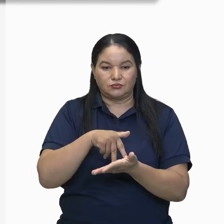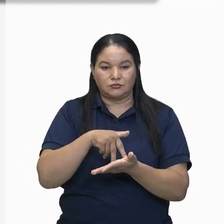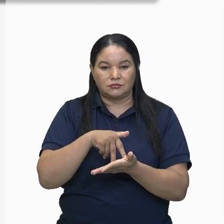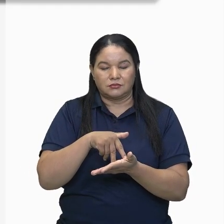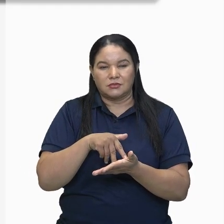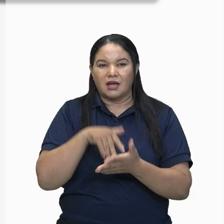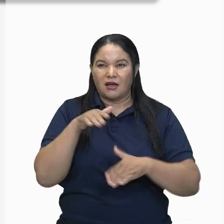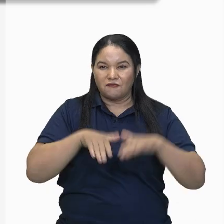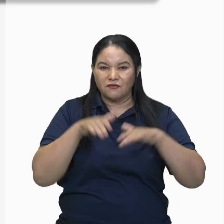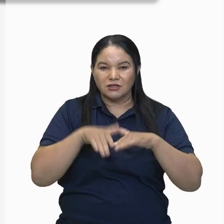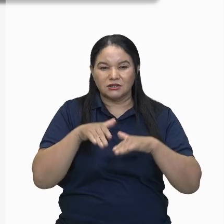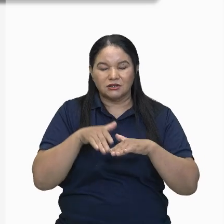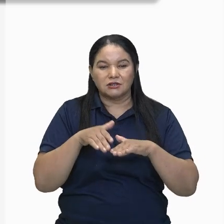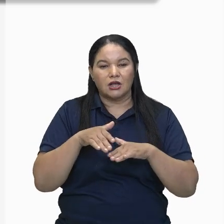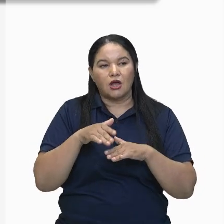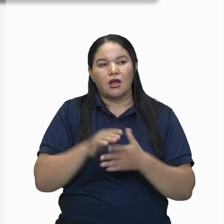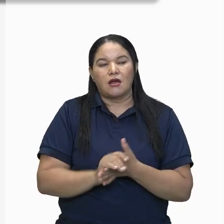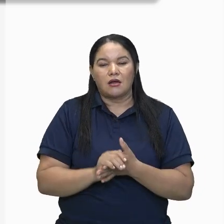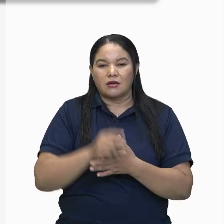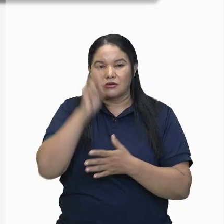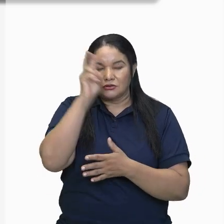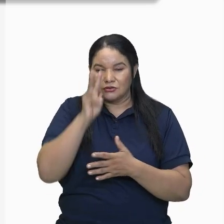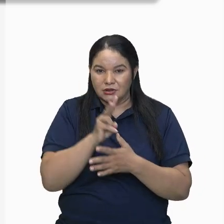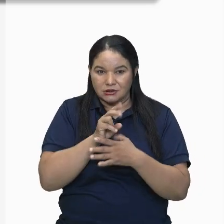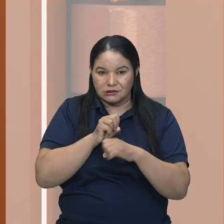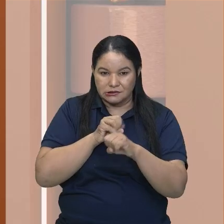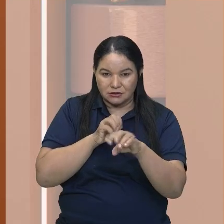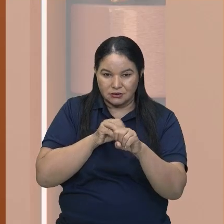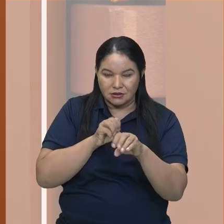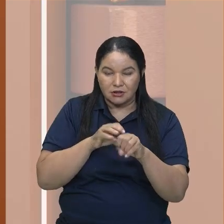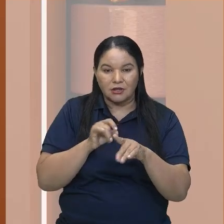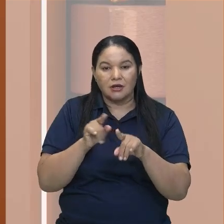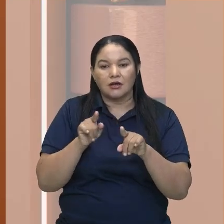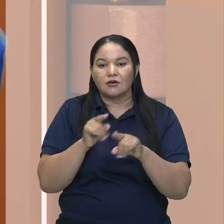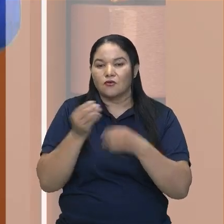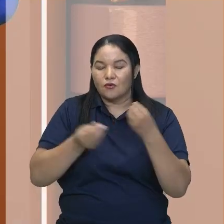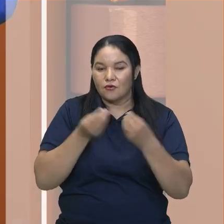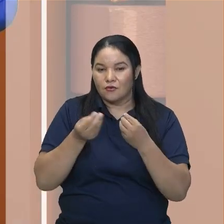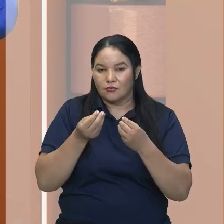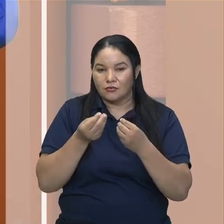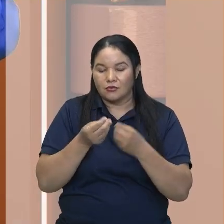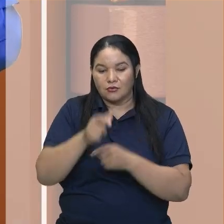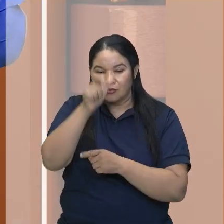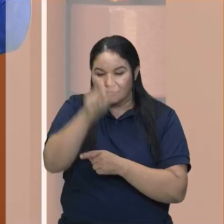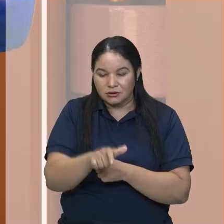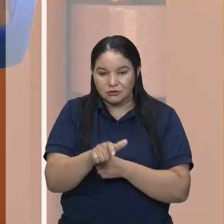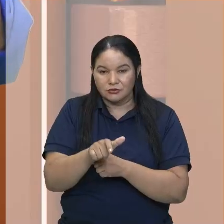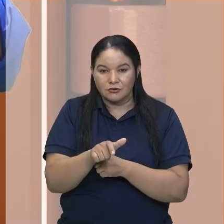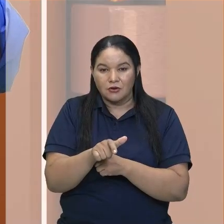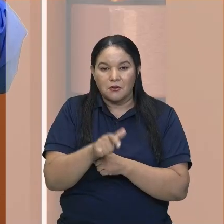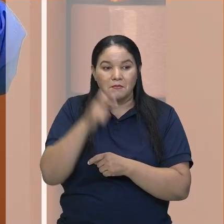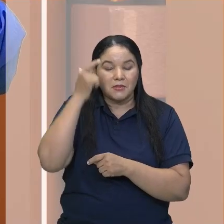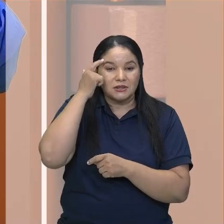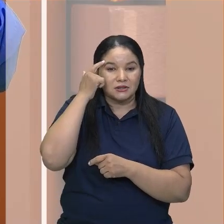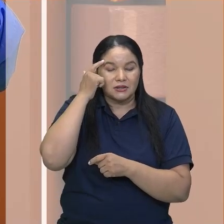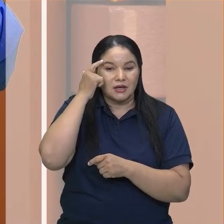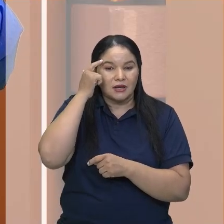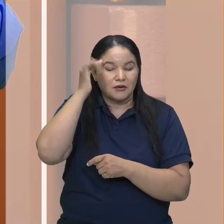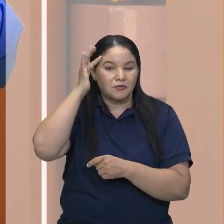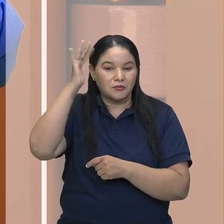muitas vezes, o estoicismo até ensina isso pra gente, não é? Nem todo mundo vai pensar ou agir igual a